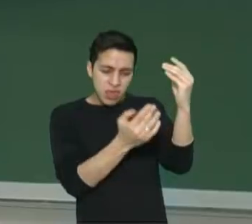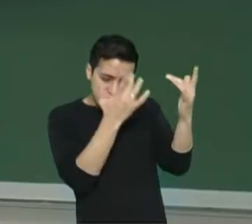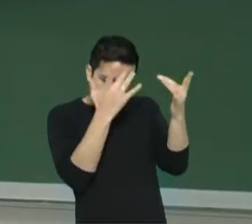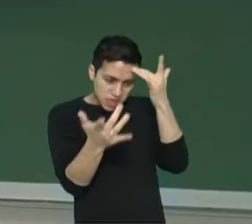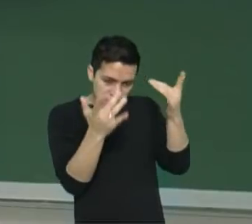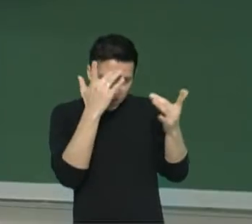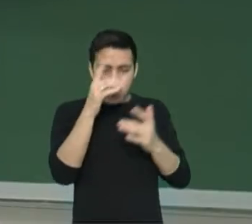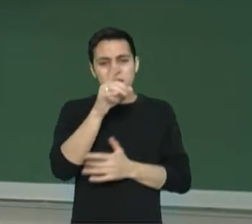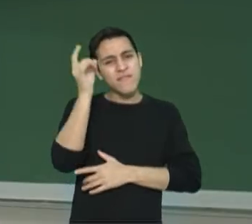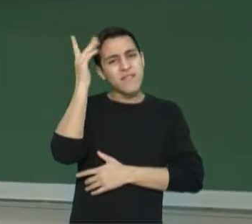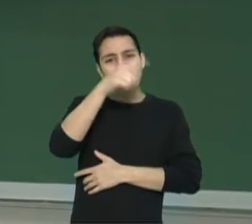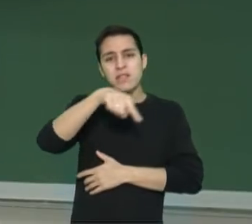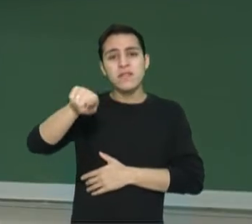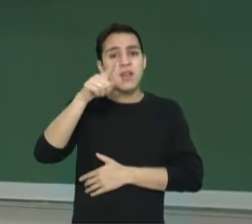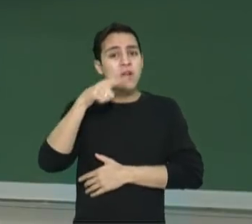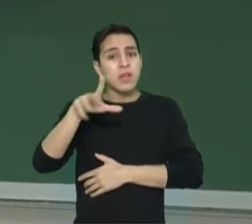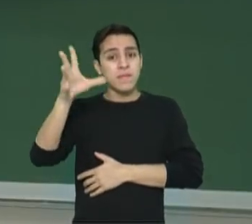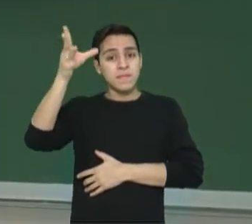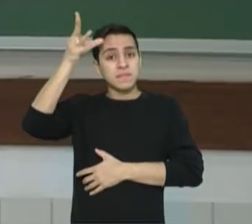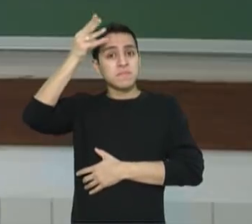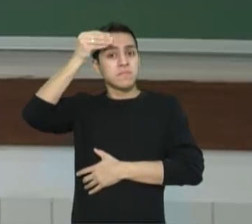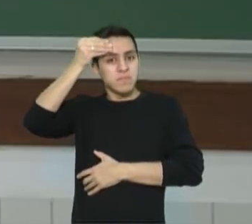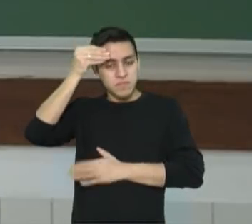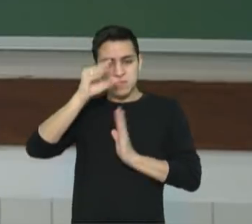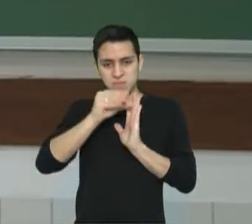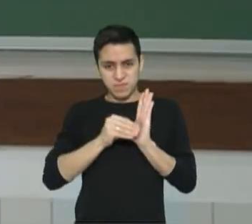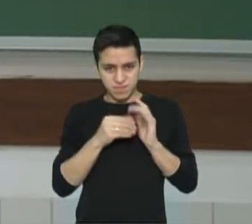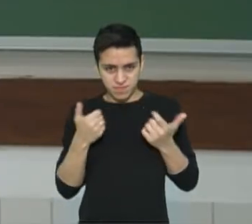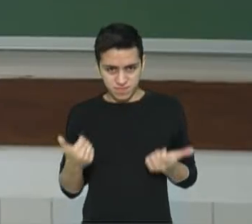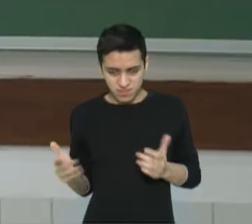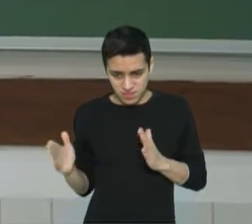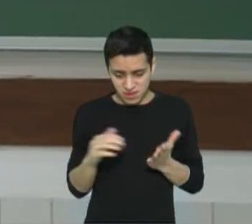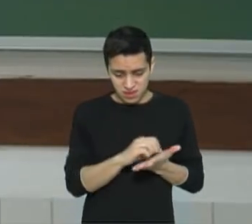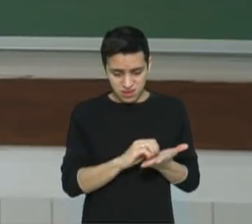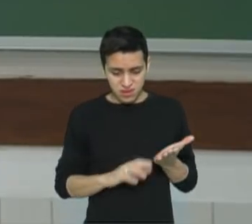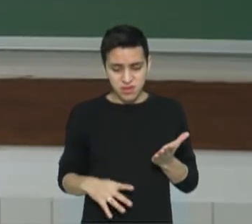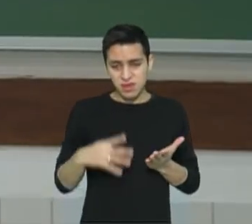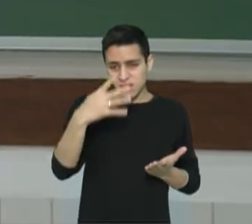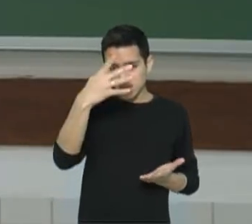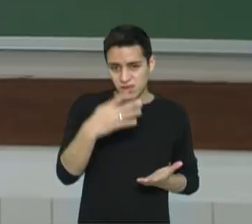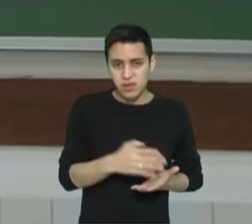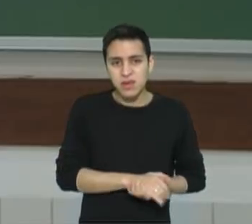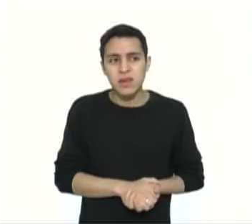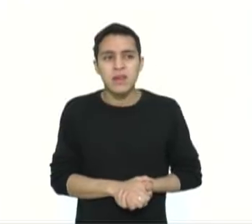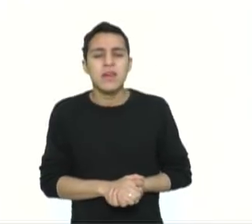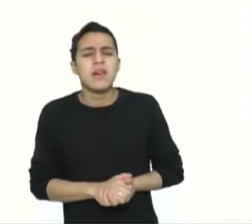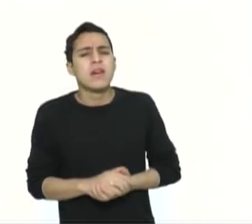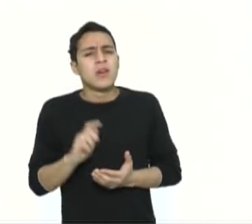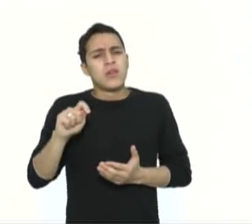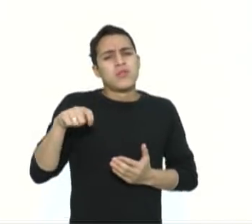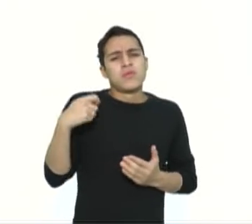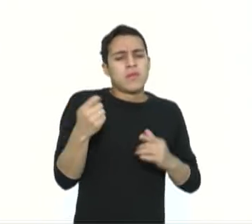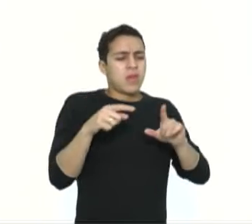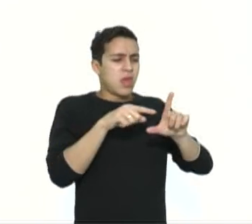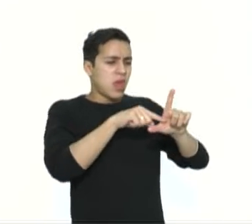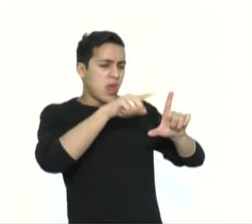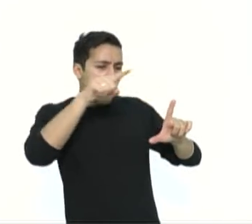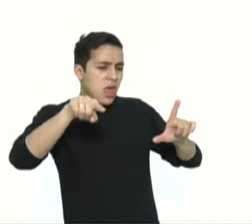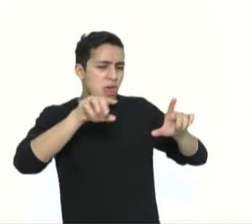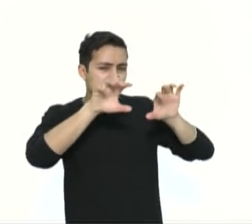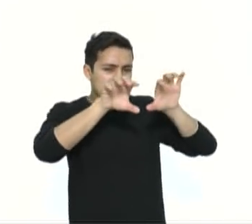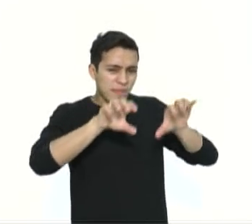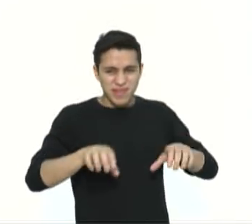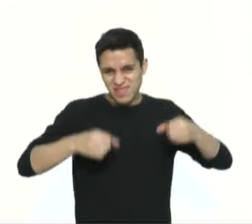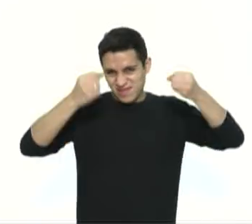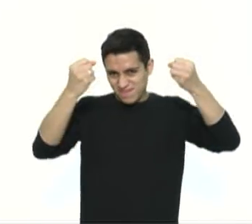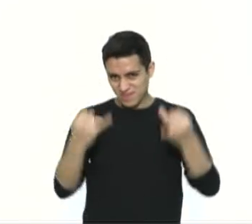mais fácil para você memorizar aí, tá bom? Exercício 4. Sobre o infográfico que a gente está